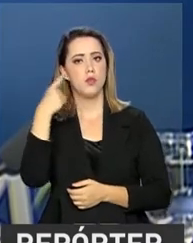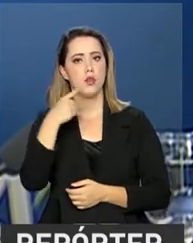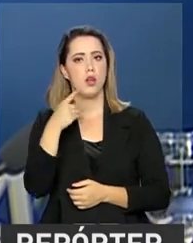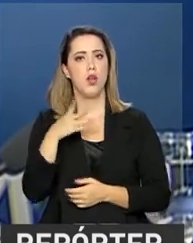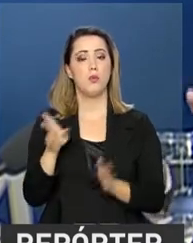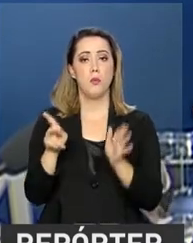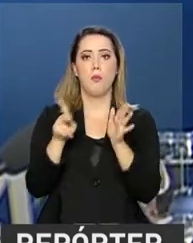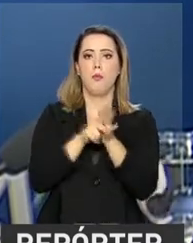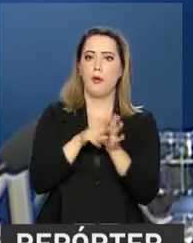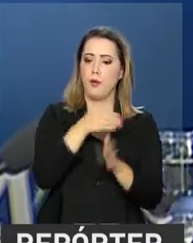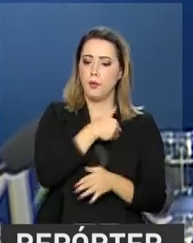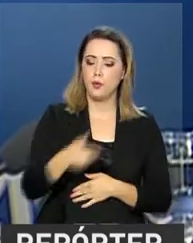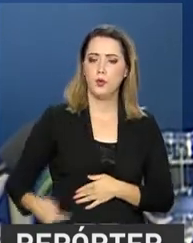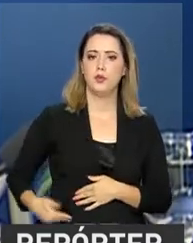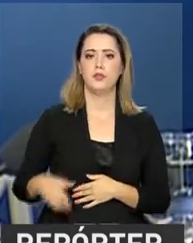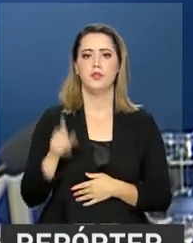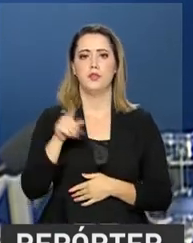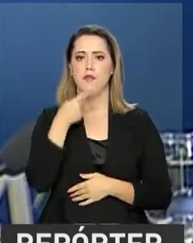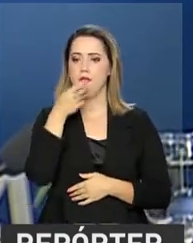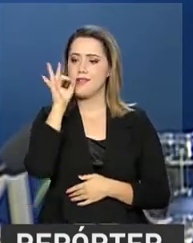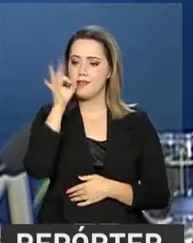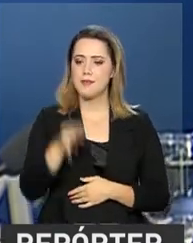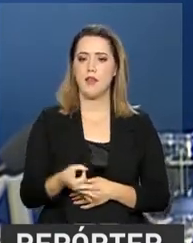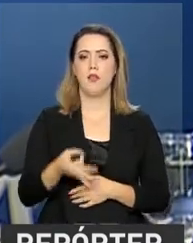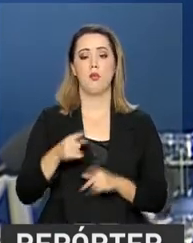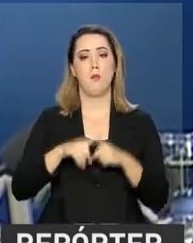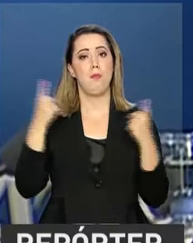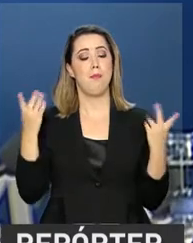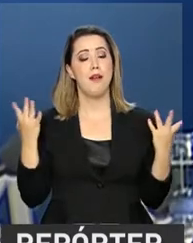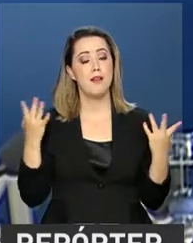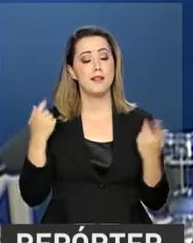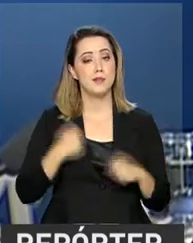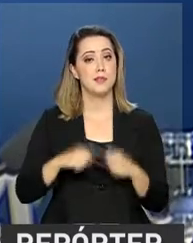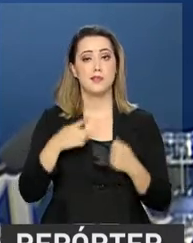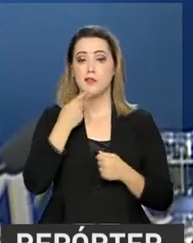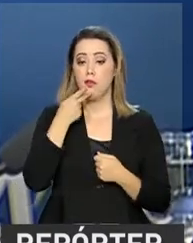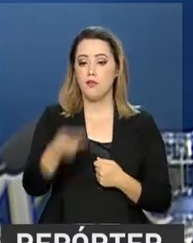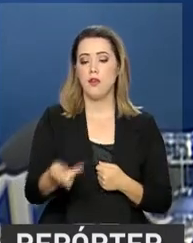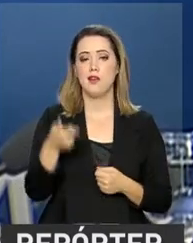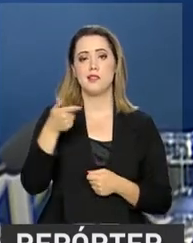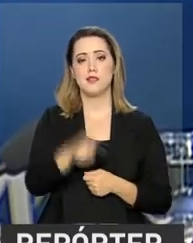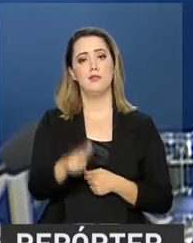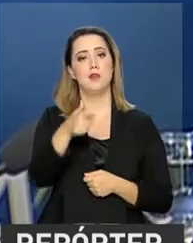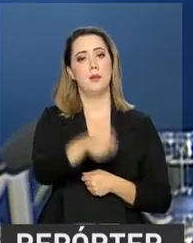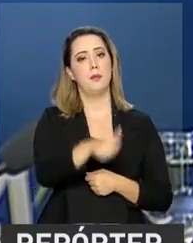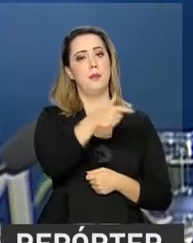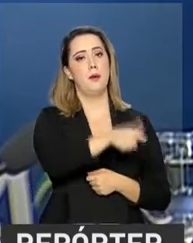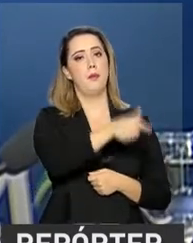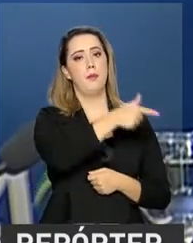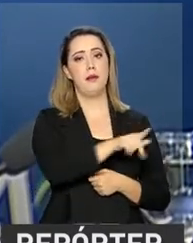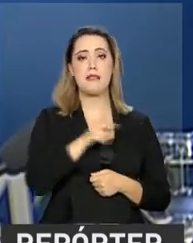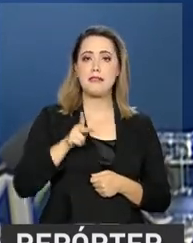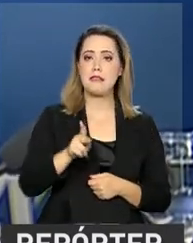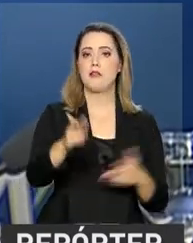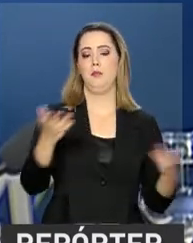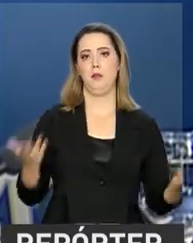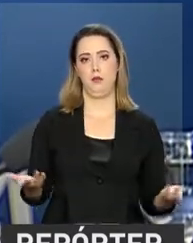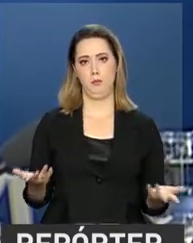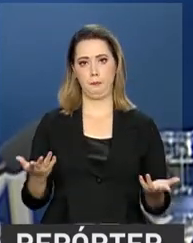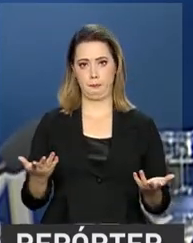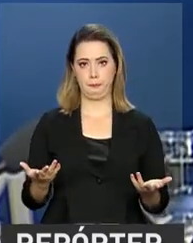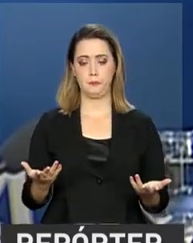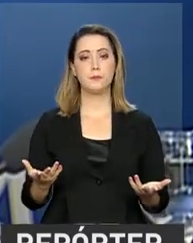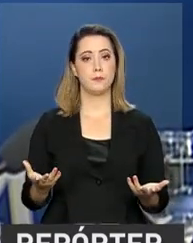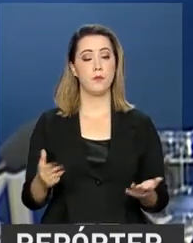esta consciência. Estou dizendo obviedades aqui, mas são obviedades que muitas vezes devem ser repetidas, repisadas, afirmadas e reafirmadas, não